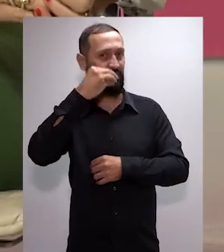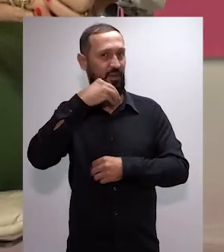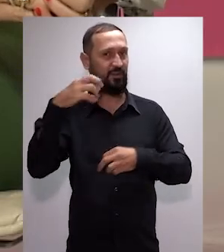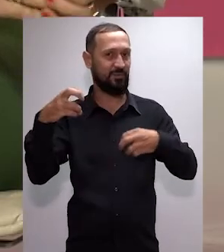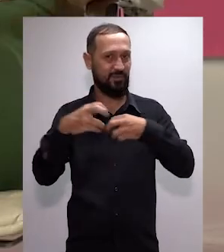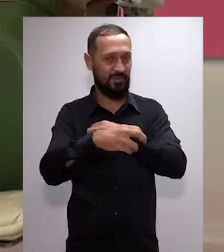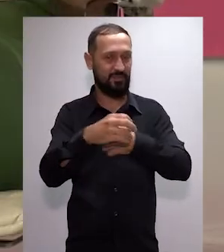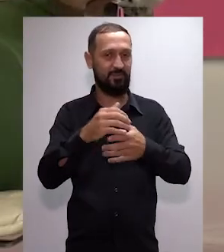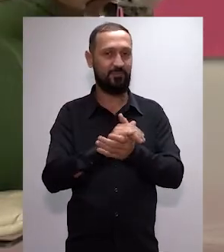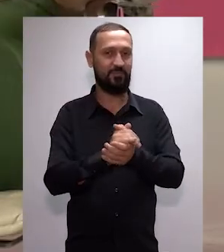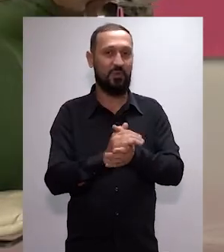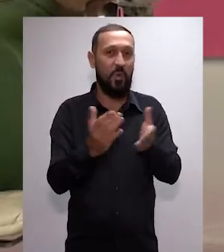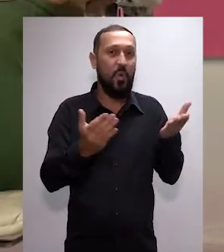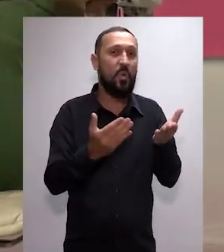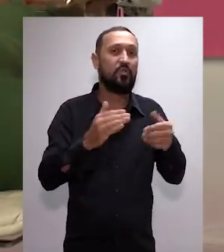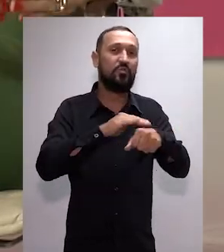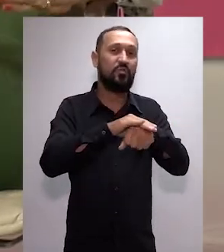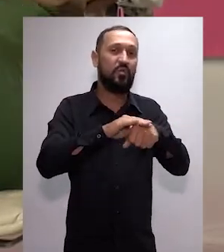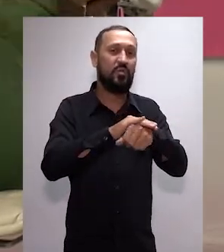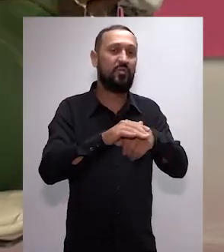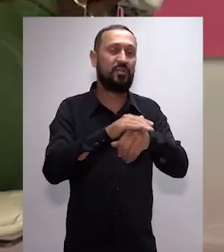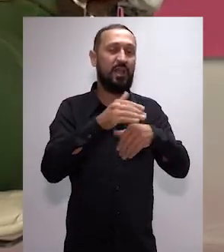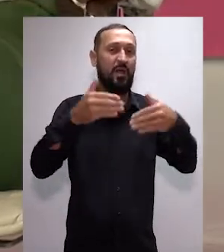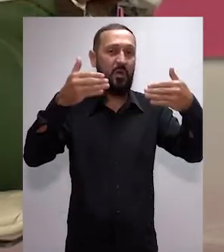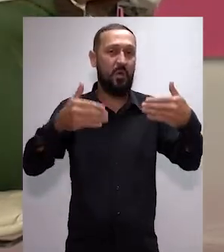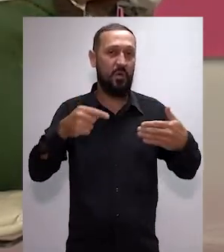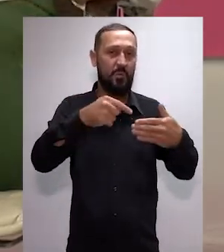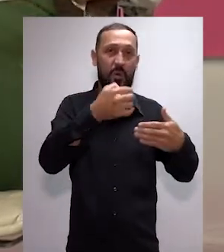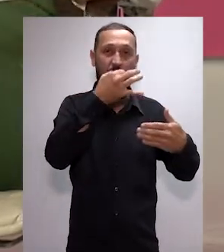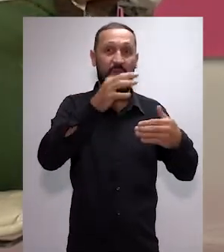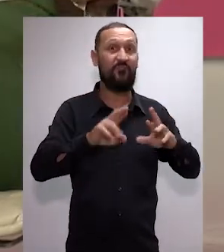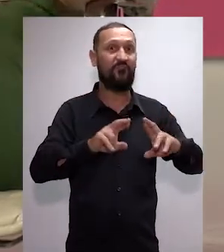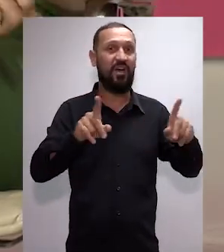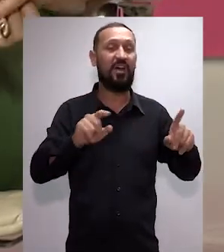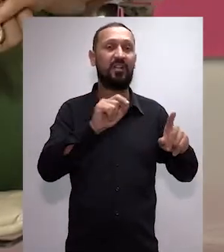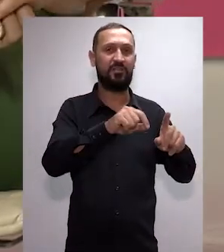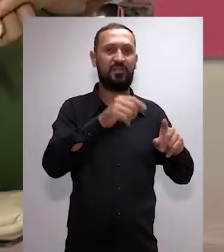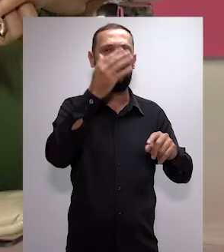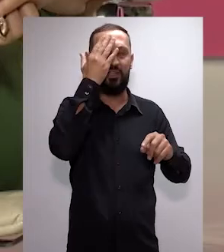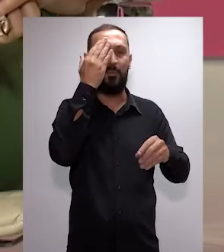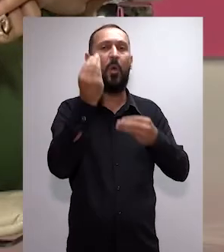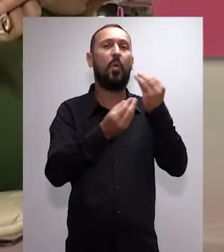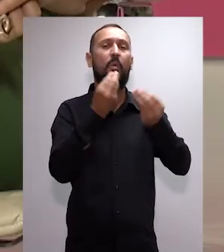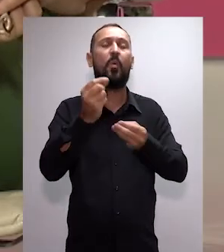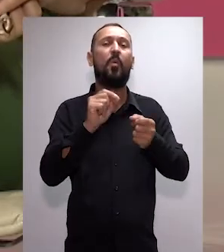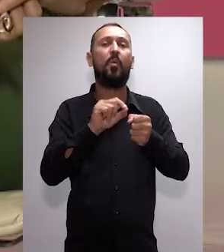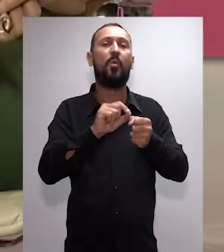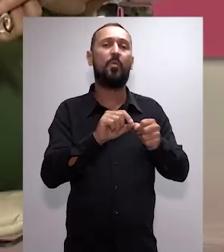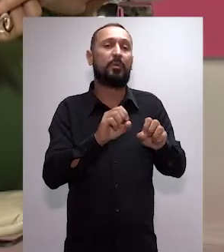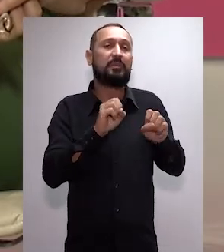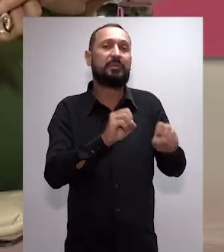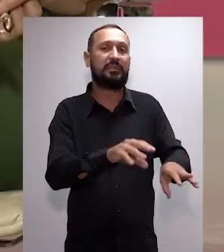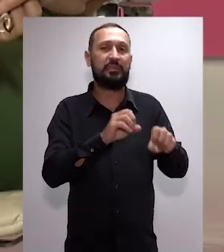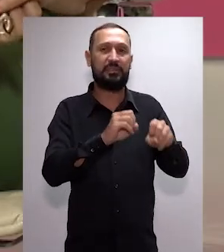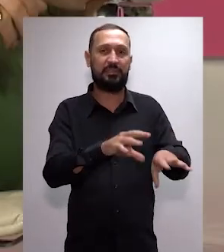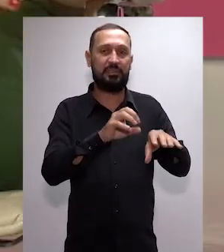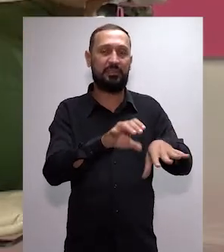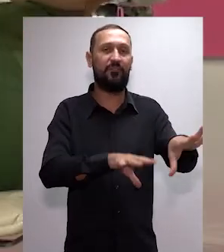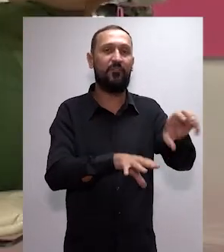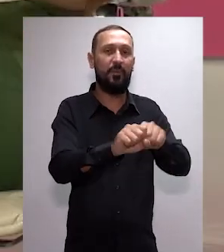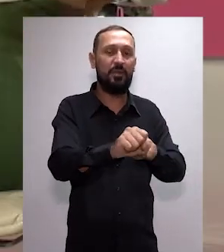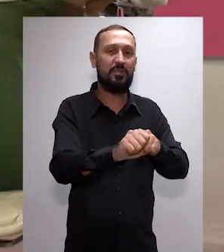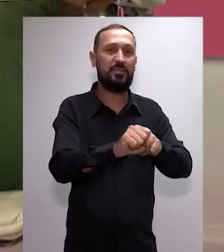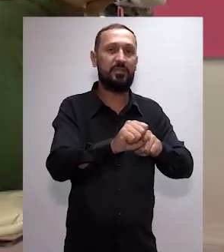nosso trânsito. Mas hoje vamos falar do outro lado dessa moeda. Você sabe como é a formação dos motoristas